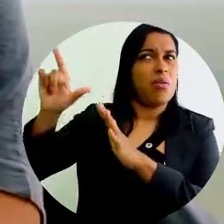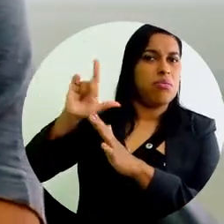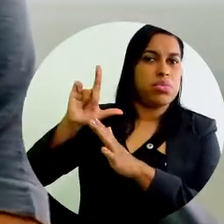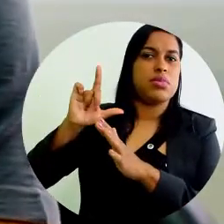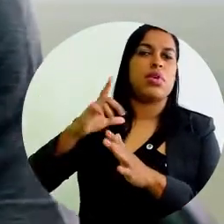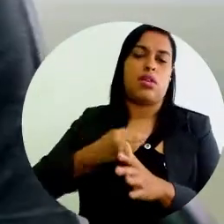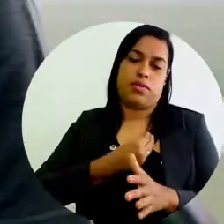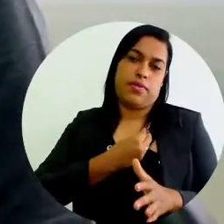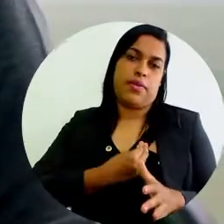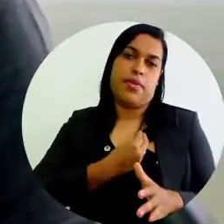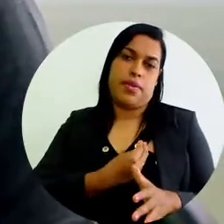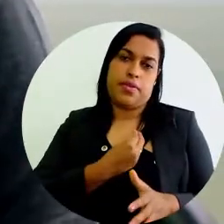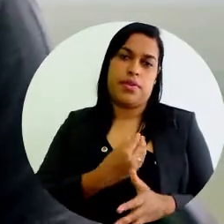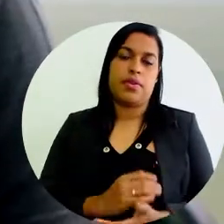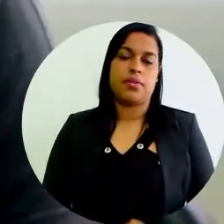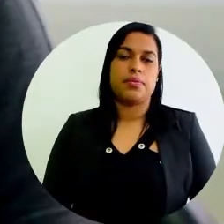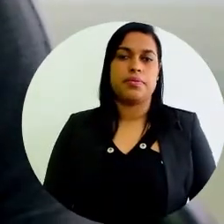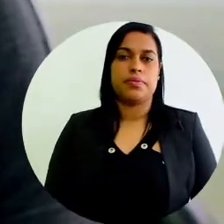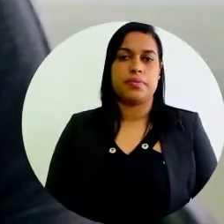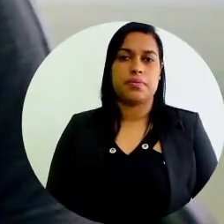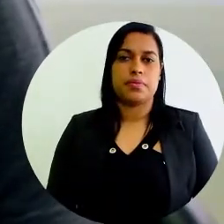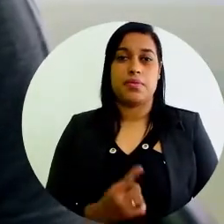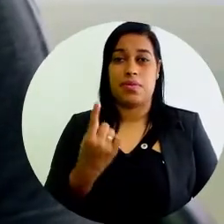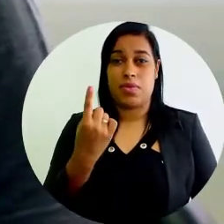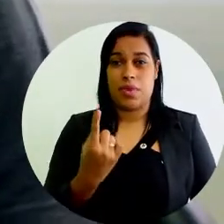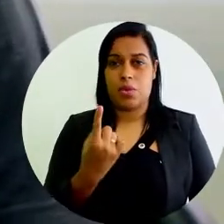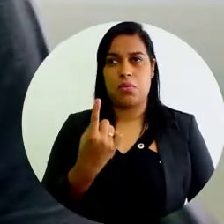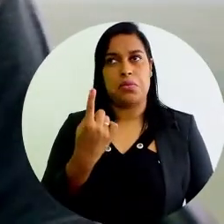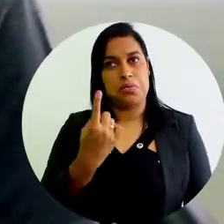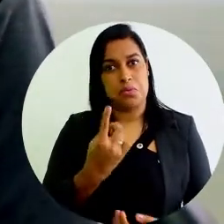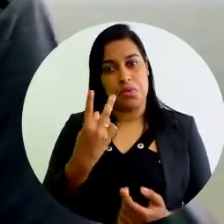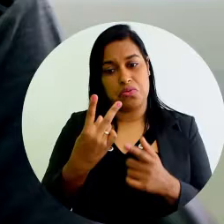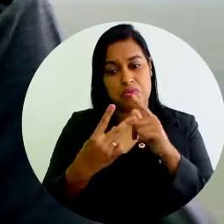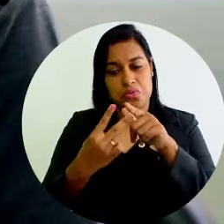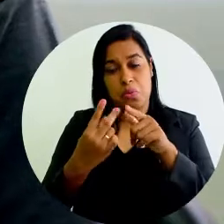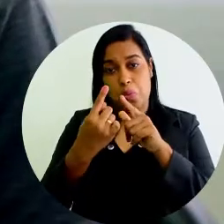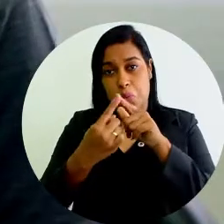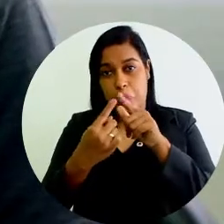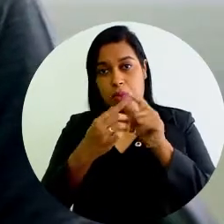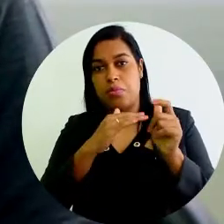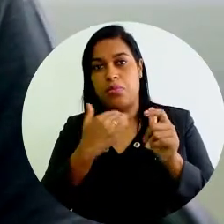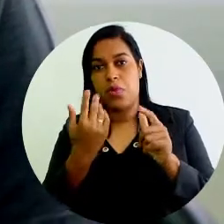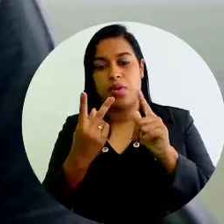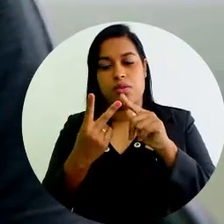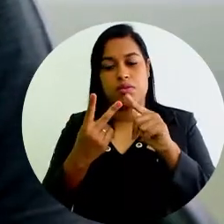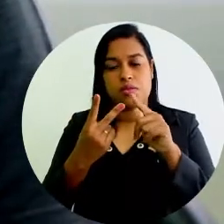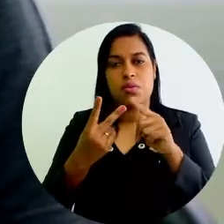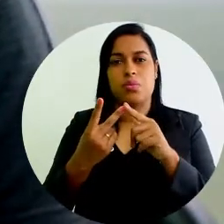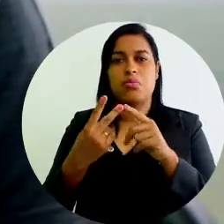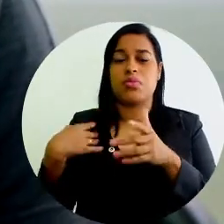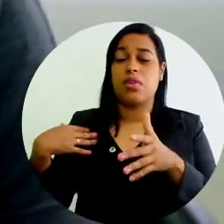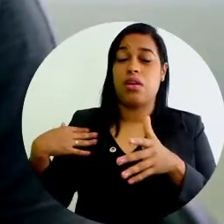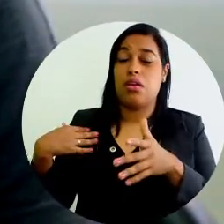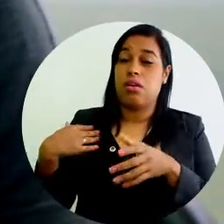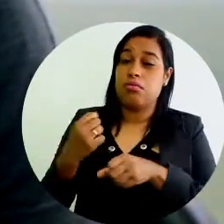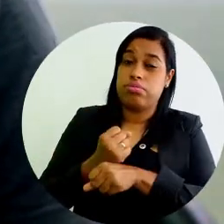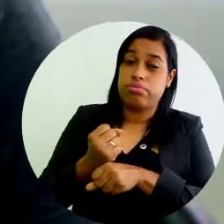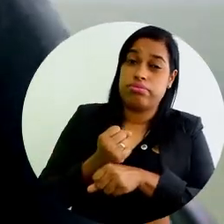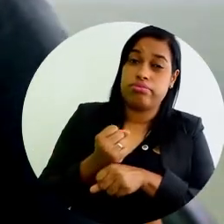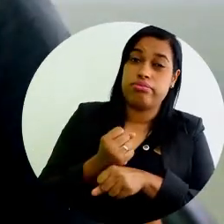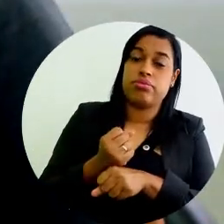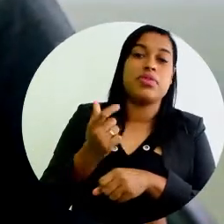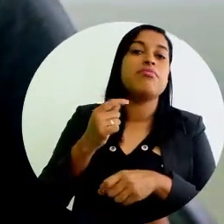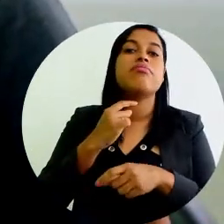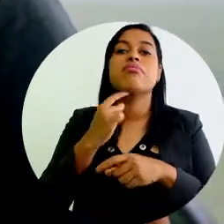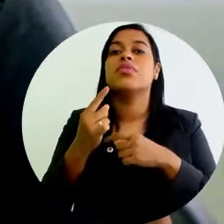civilização ocidental na qual elas estavam inseridas. Uma das duas morre logo cedo e a segunda, mesmo passando um